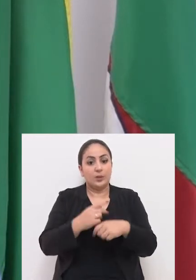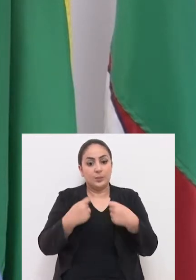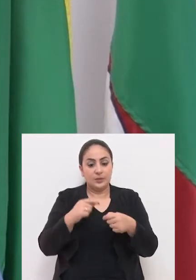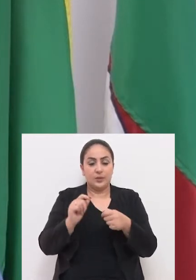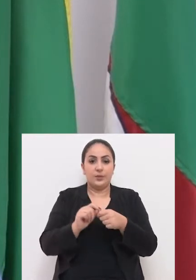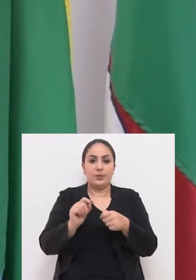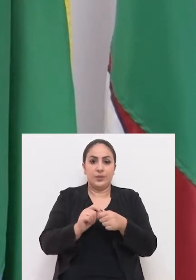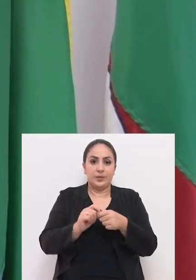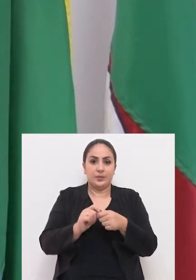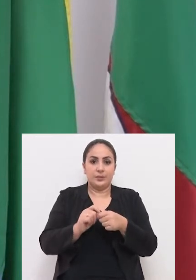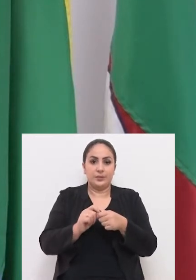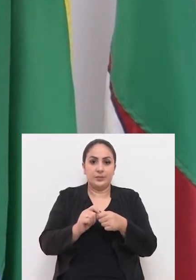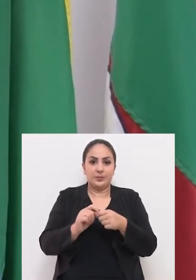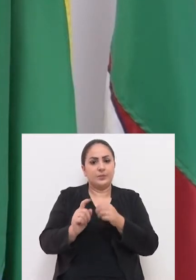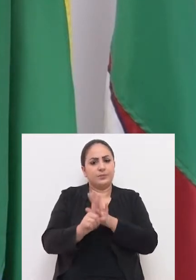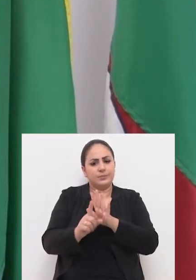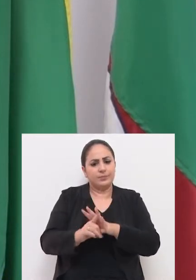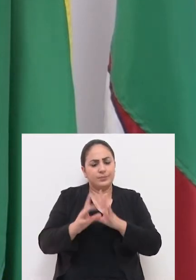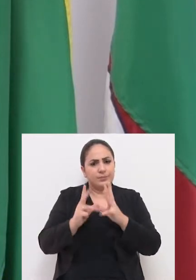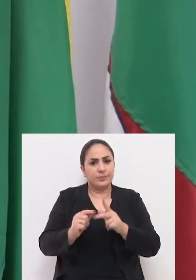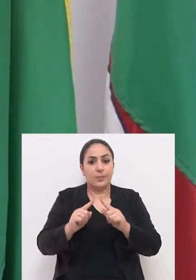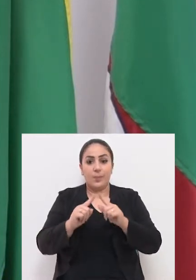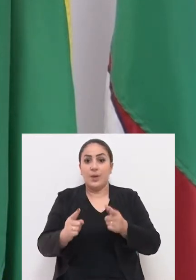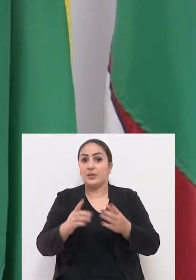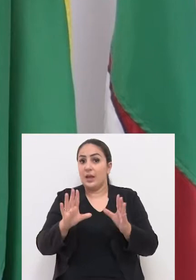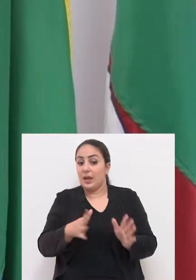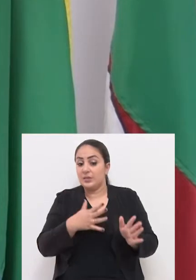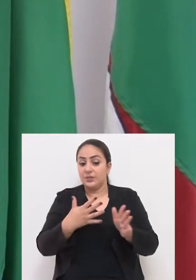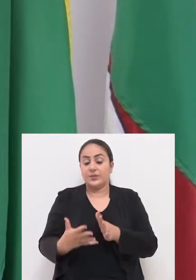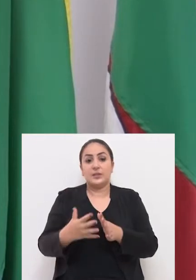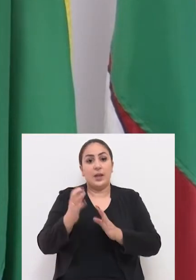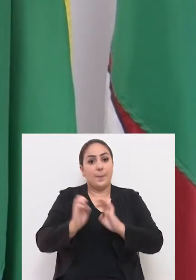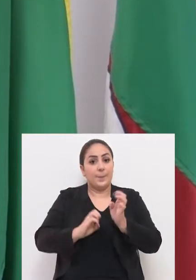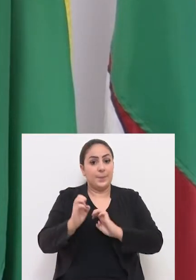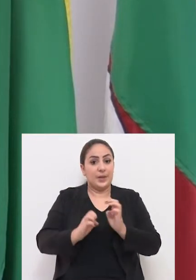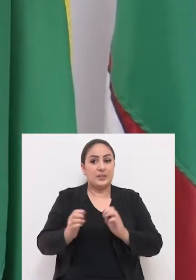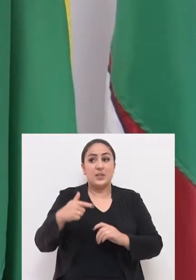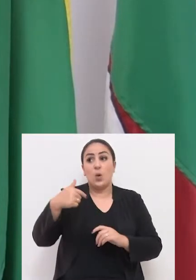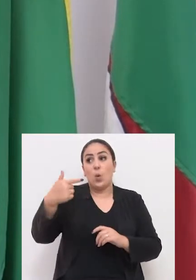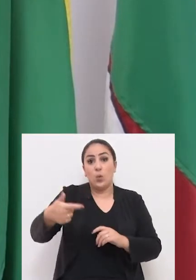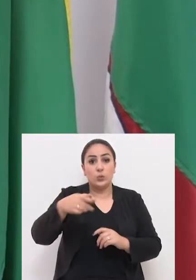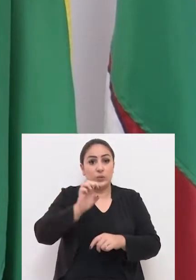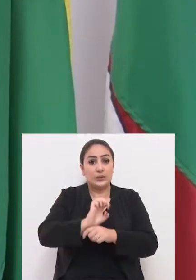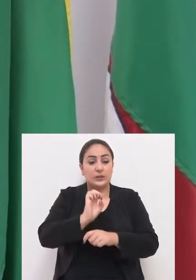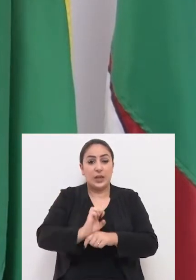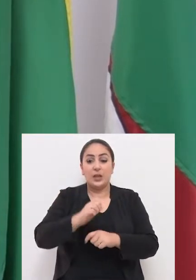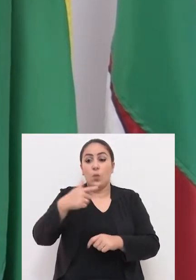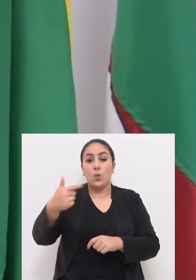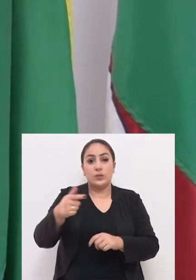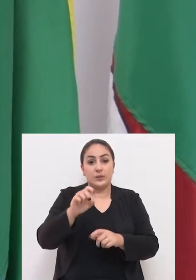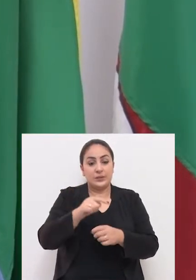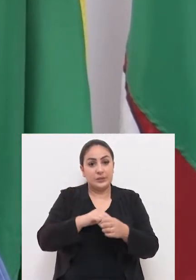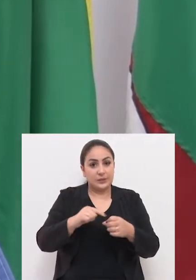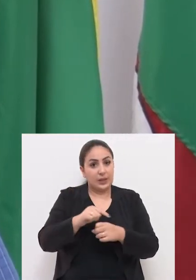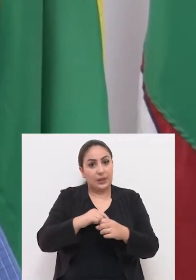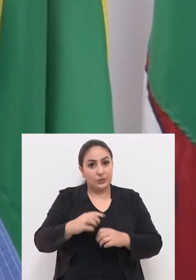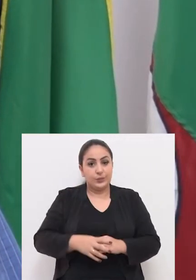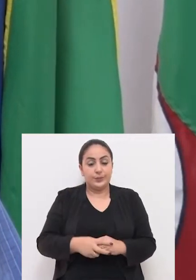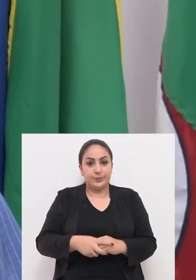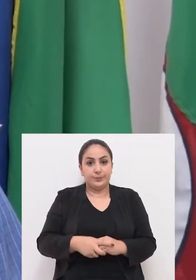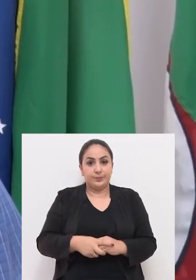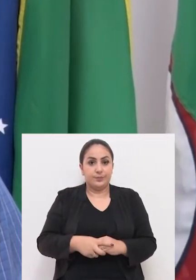Os cuidados devem ser tomados, legais, mas muitas vezes a empresa que vem de outros estados, de